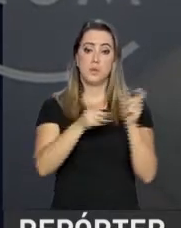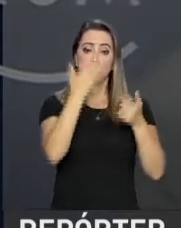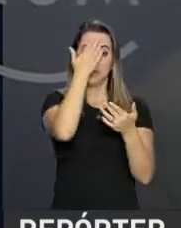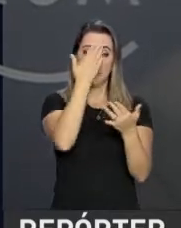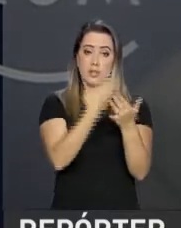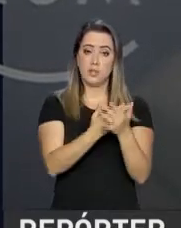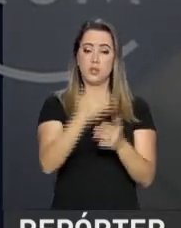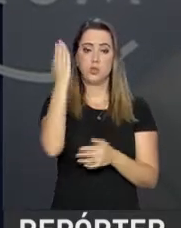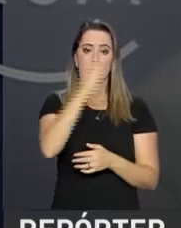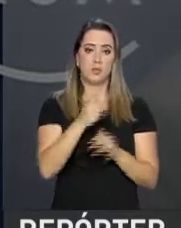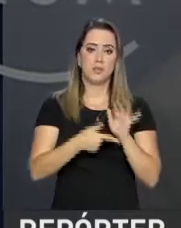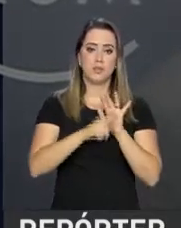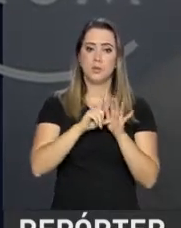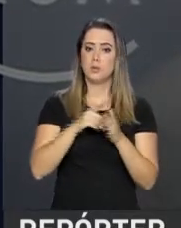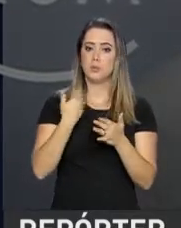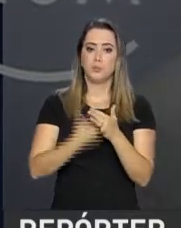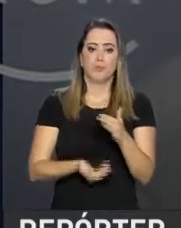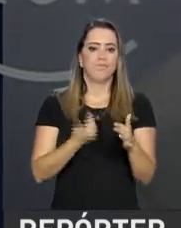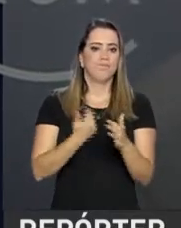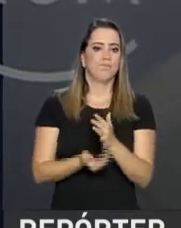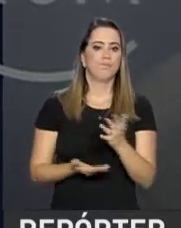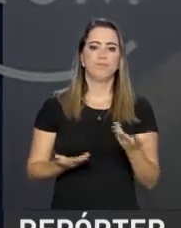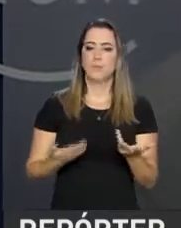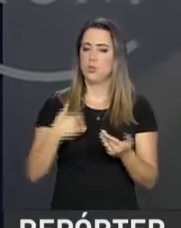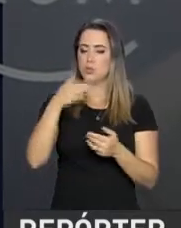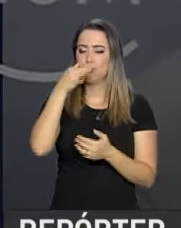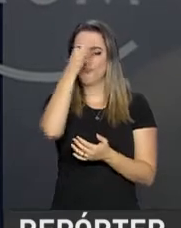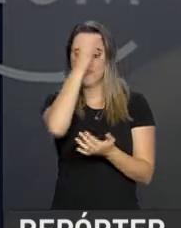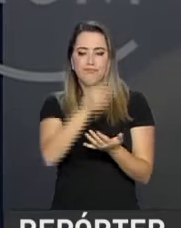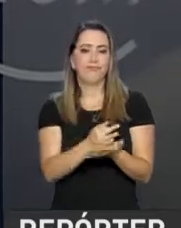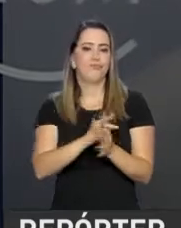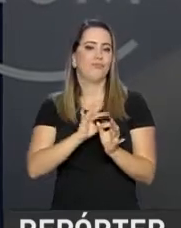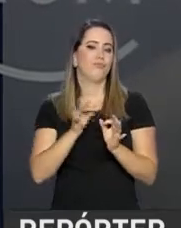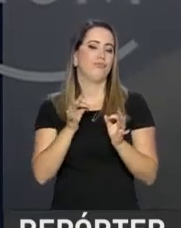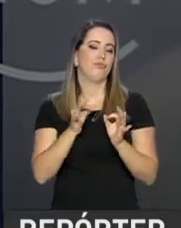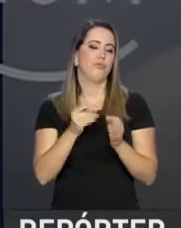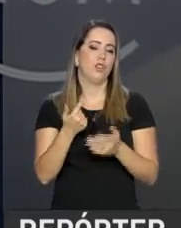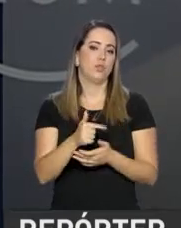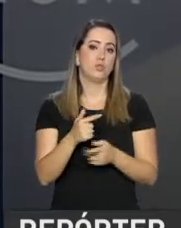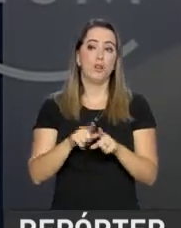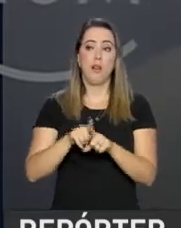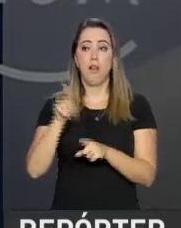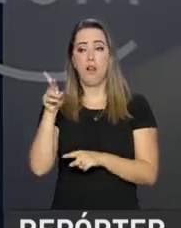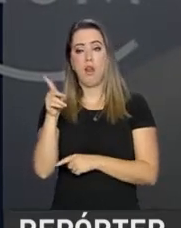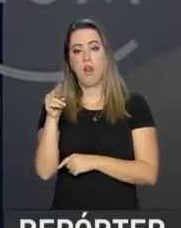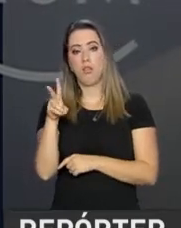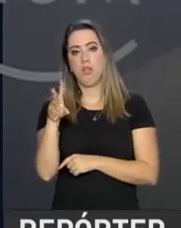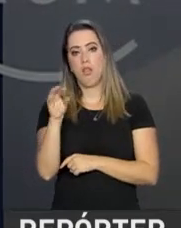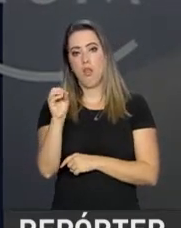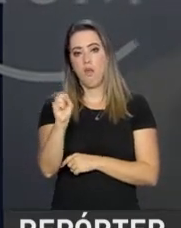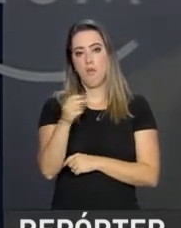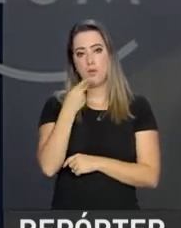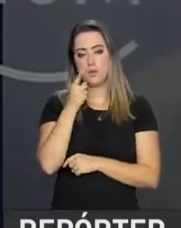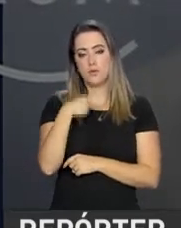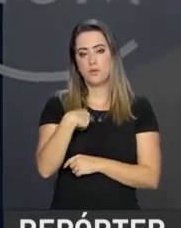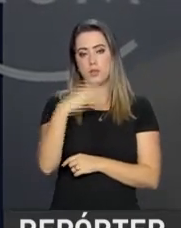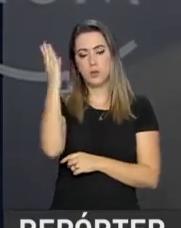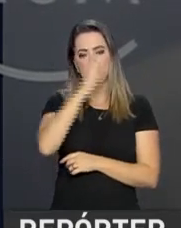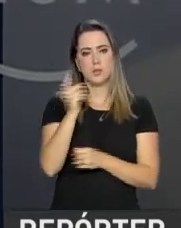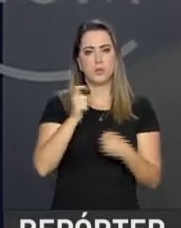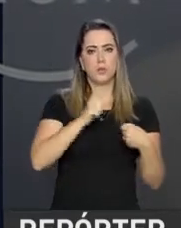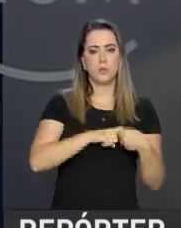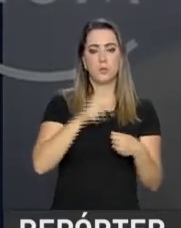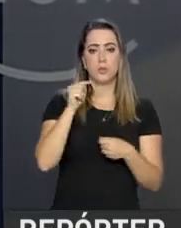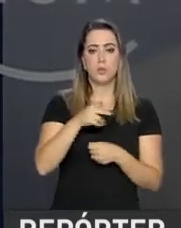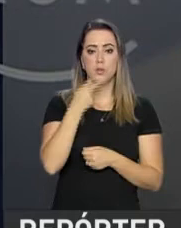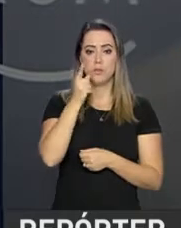havia desaparecido e nós recuperamos o brasil lá linda voz eu disse o brasil voltou e aqui eu